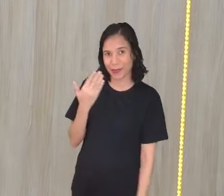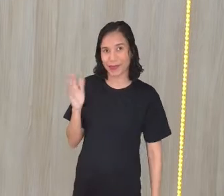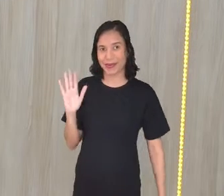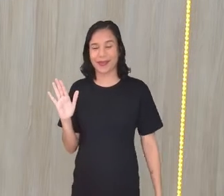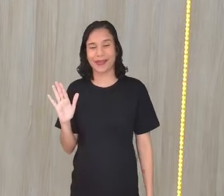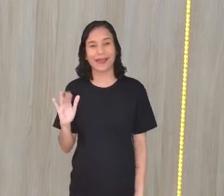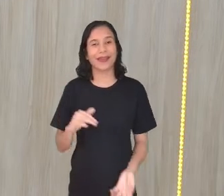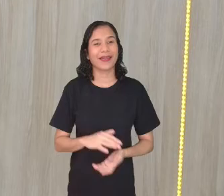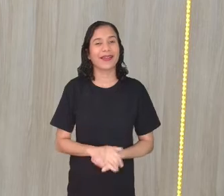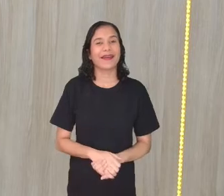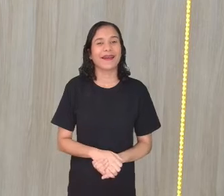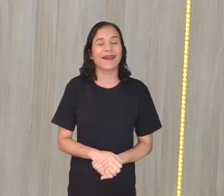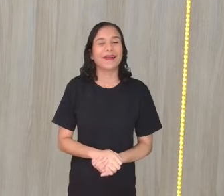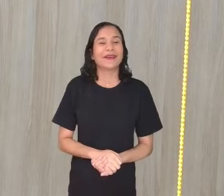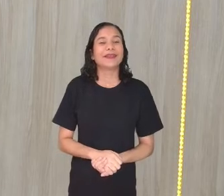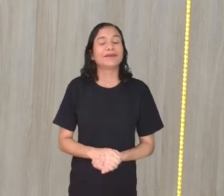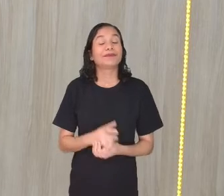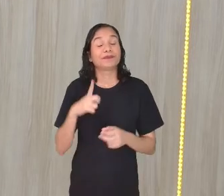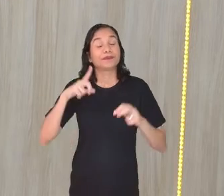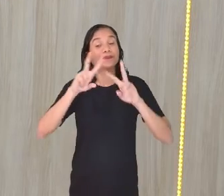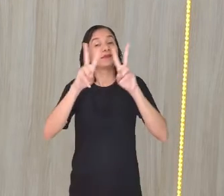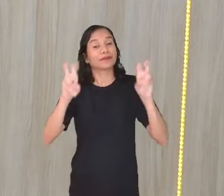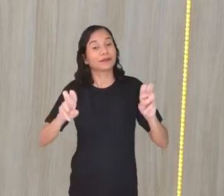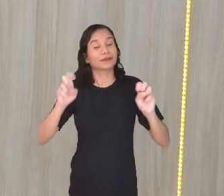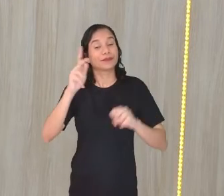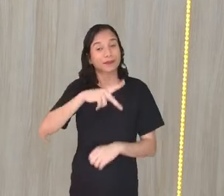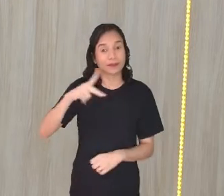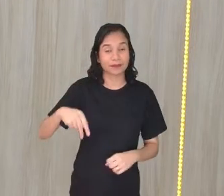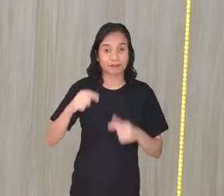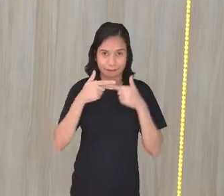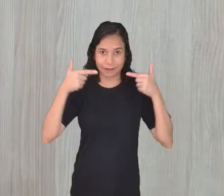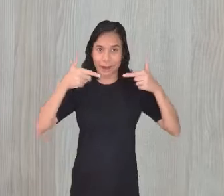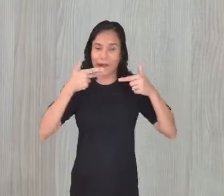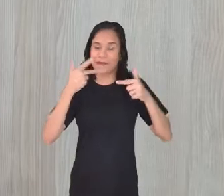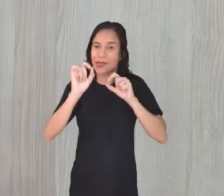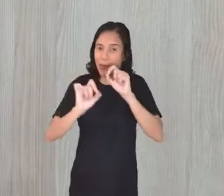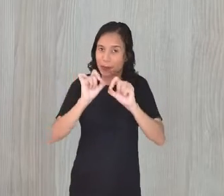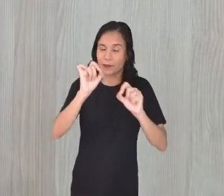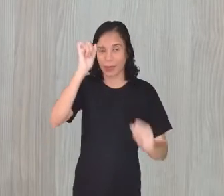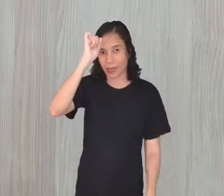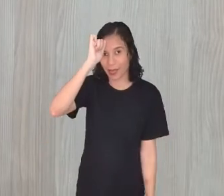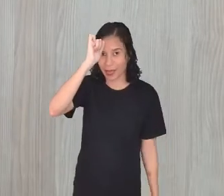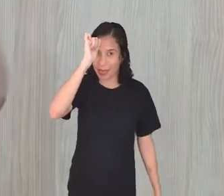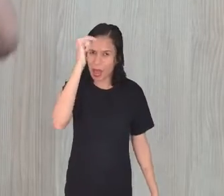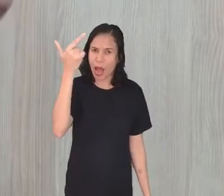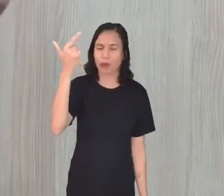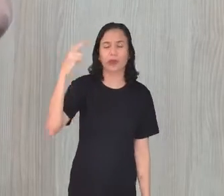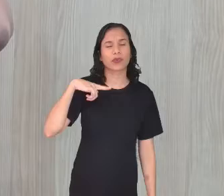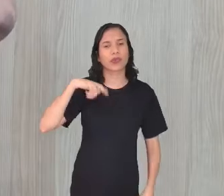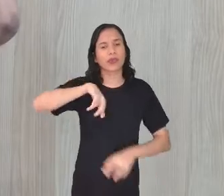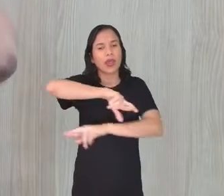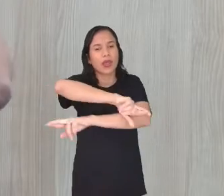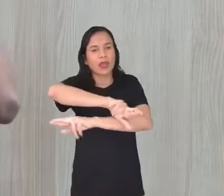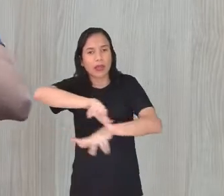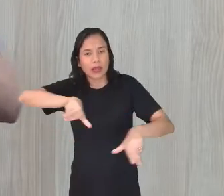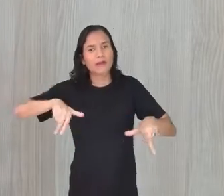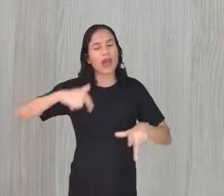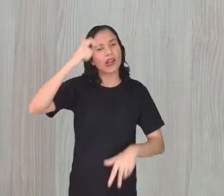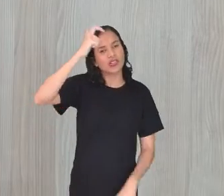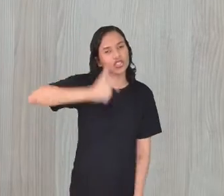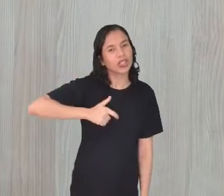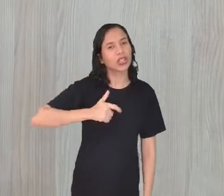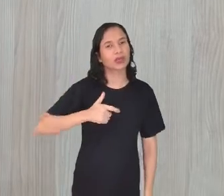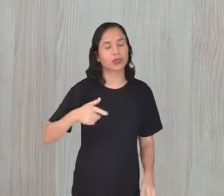Exatamente. Sobre isso, professora Viviane, é interessante a gente pensar assim que, claro, há formas distintas, né? Há